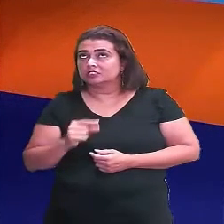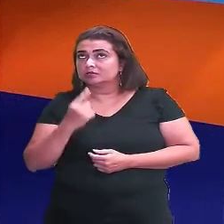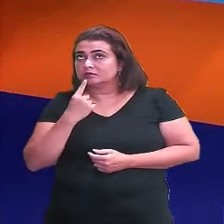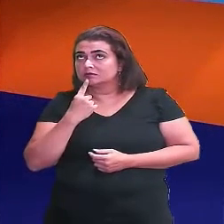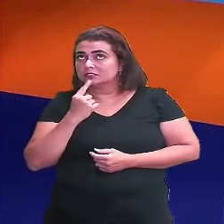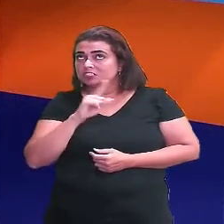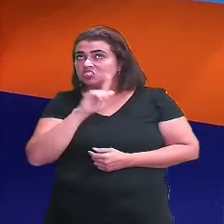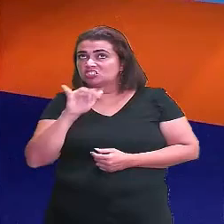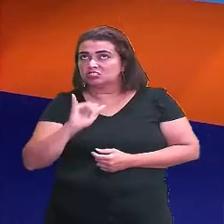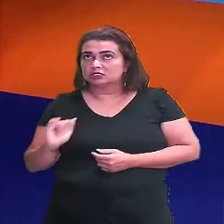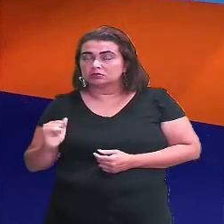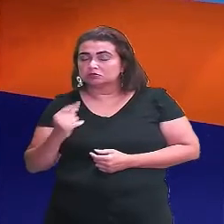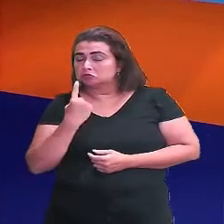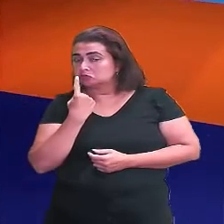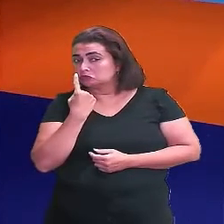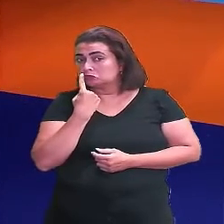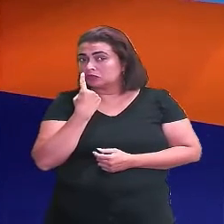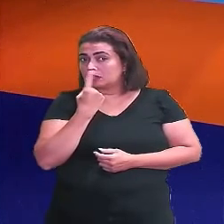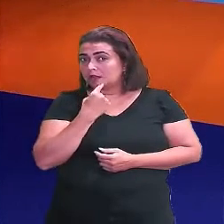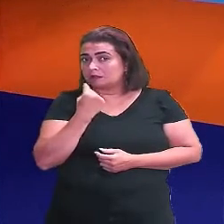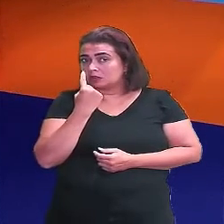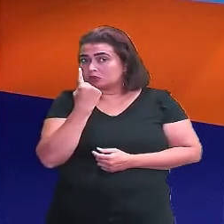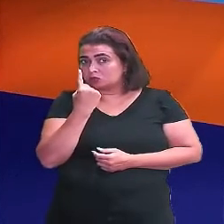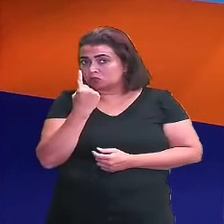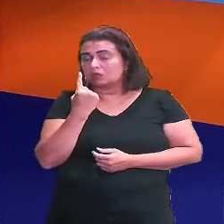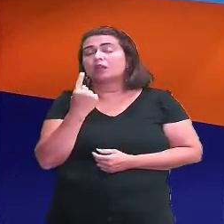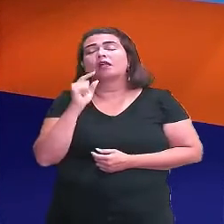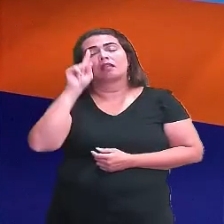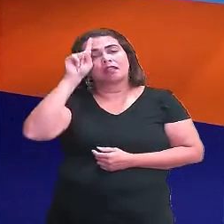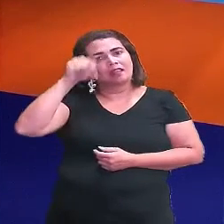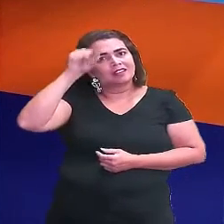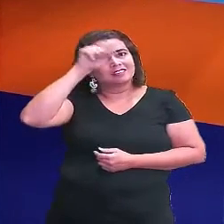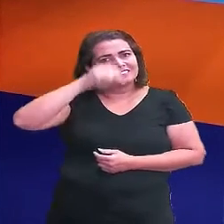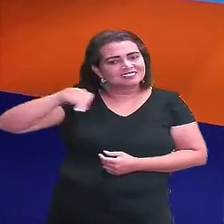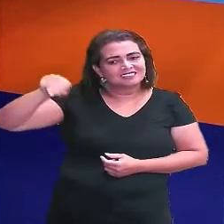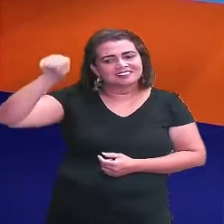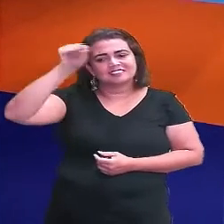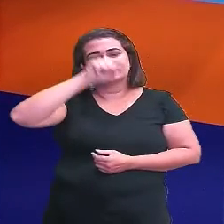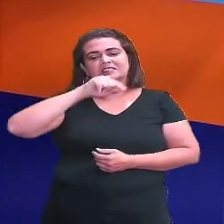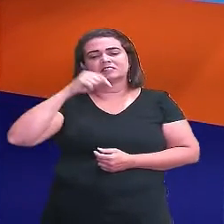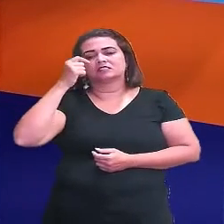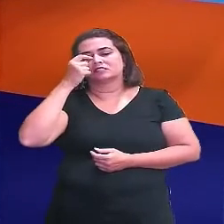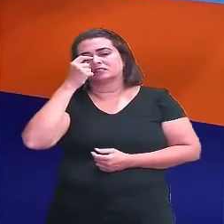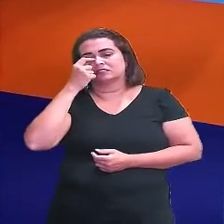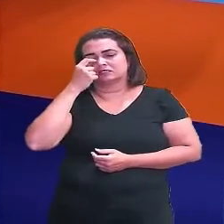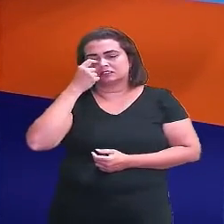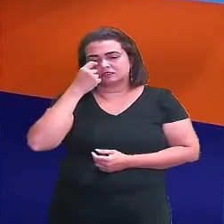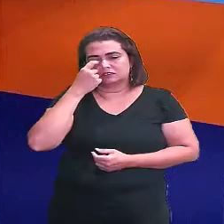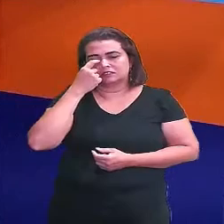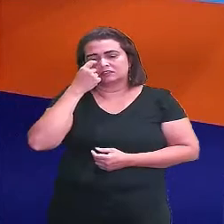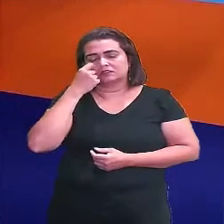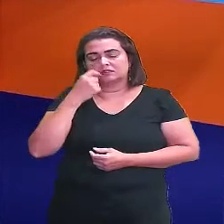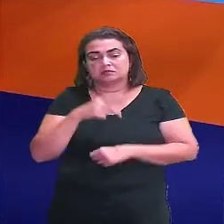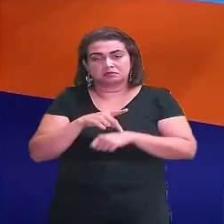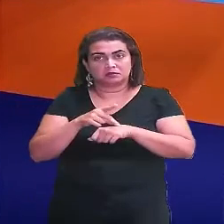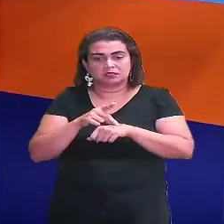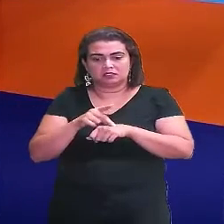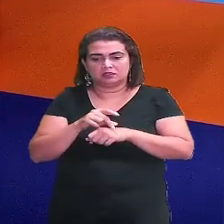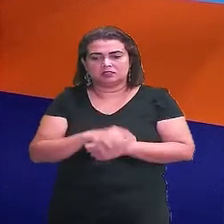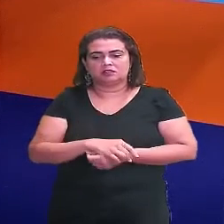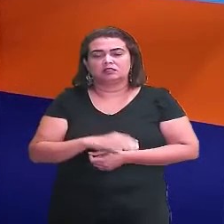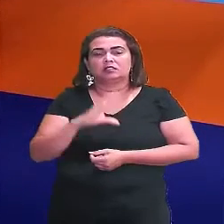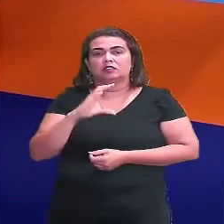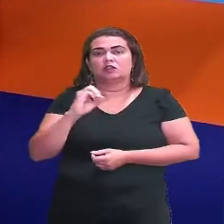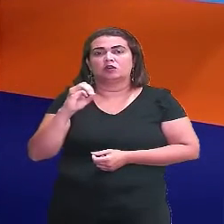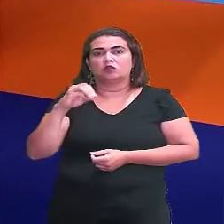Então, isso mesmo. Essa palavra é monossílaba. Então, eu circulo ela de preto. Temos